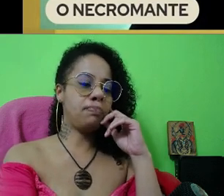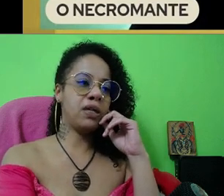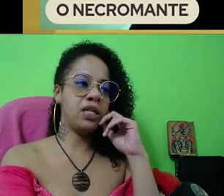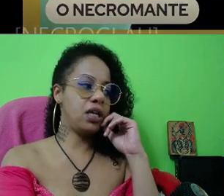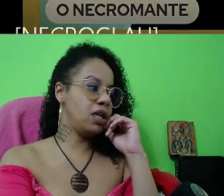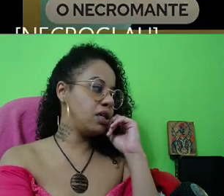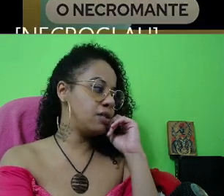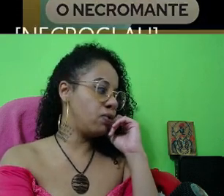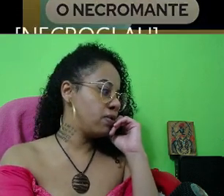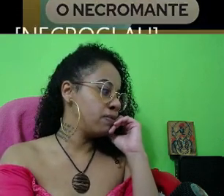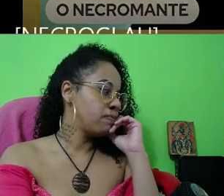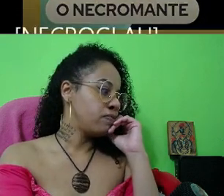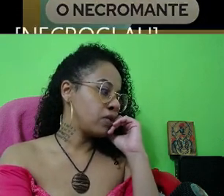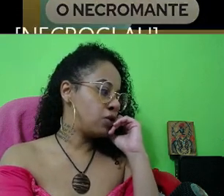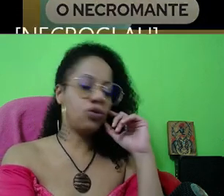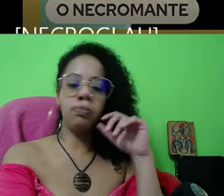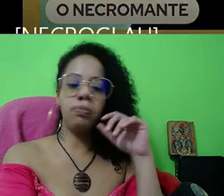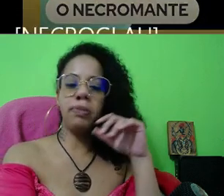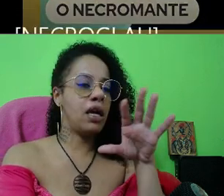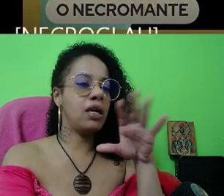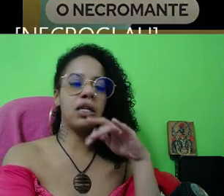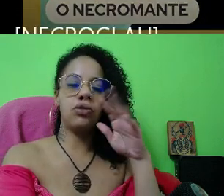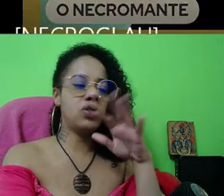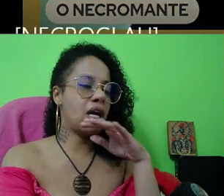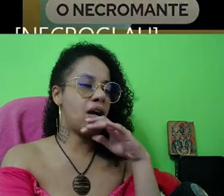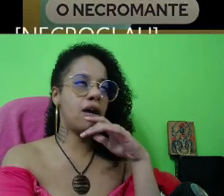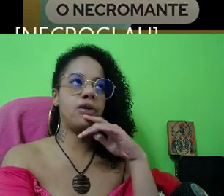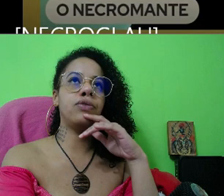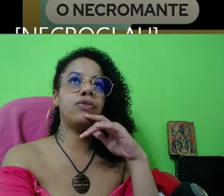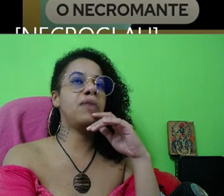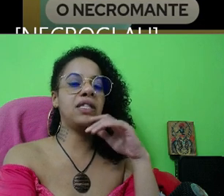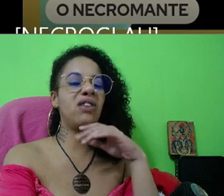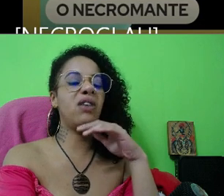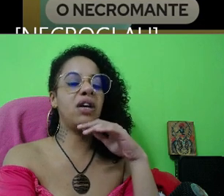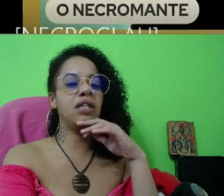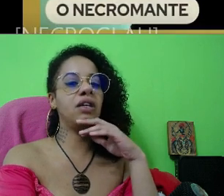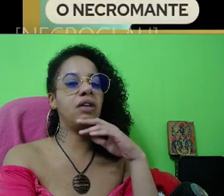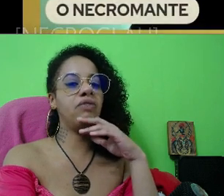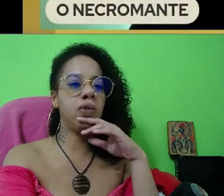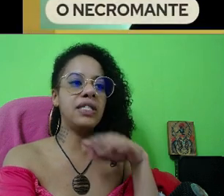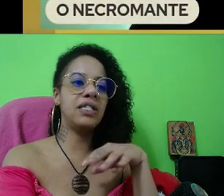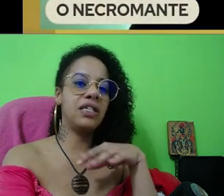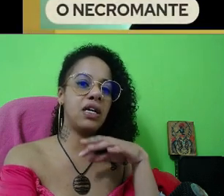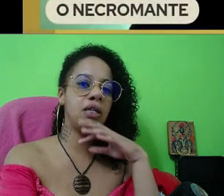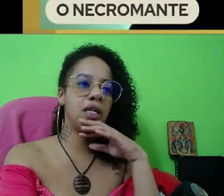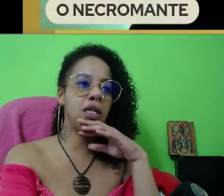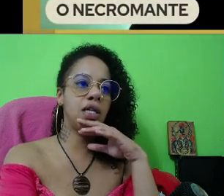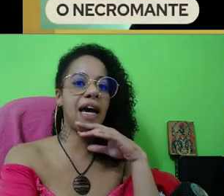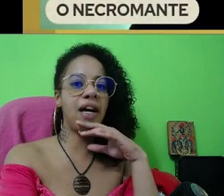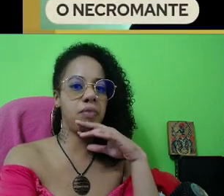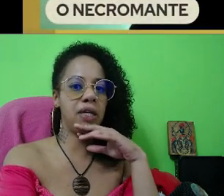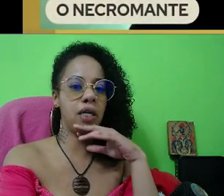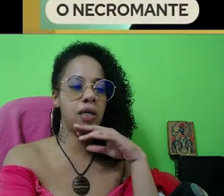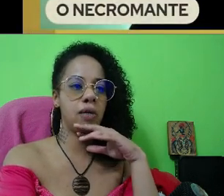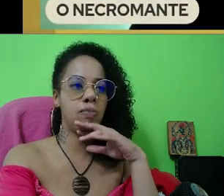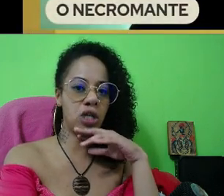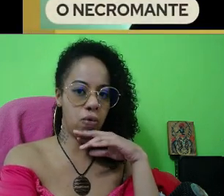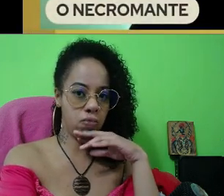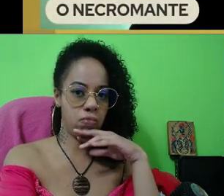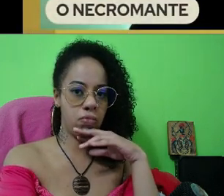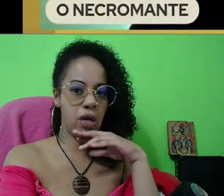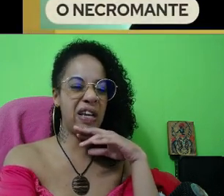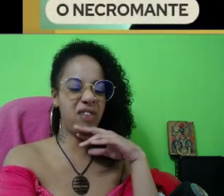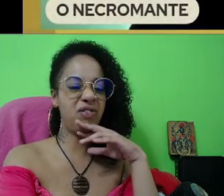estamos falando de terraplanismo e tudo bem tá tudo certo mas eu ainda fico com Cia e guerra híbrida